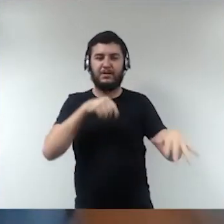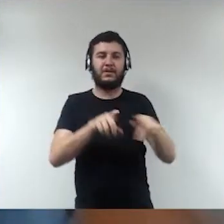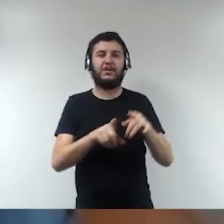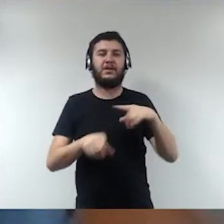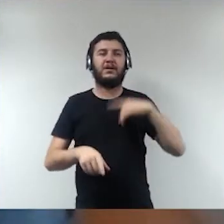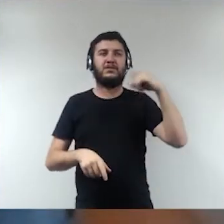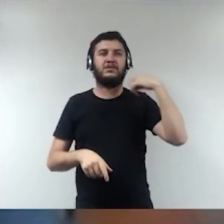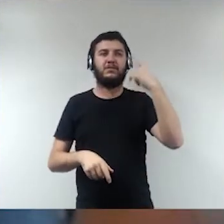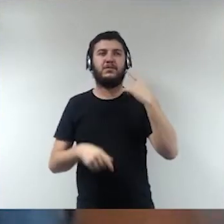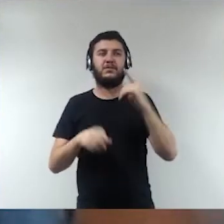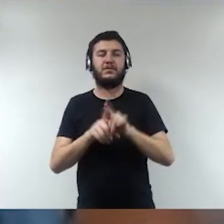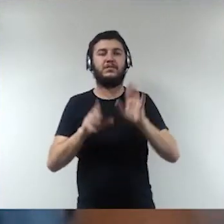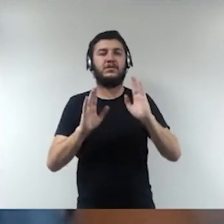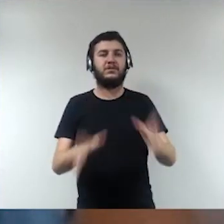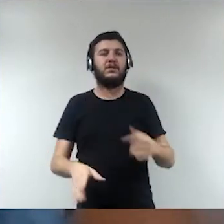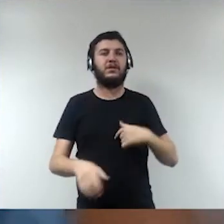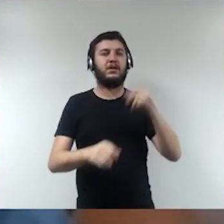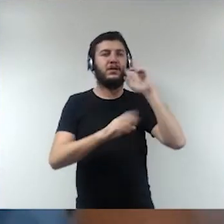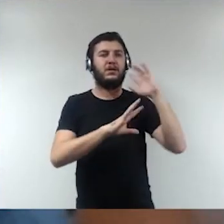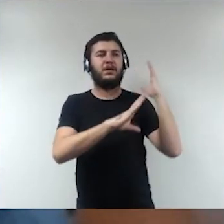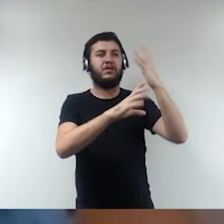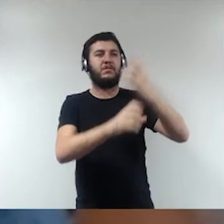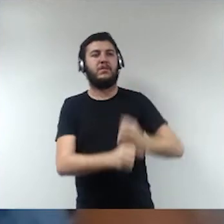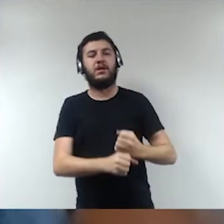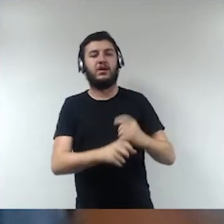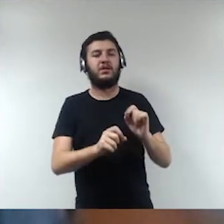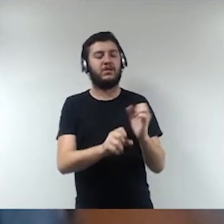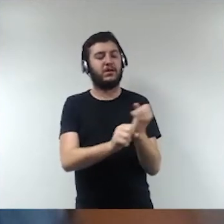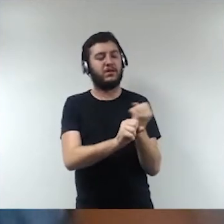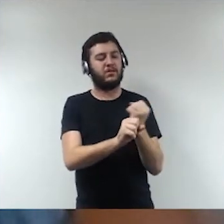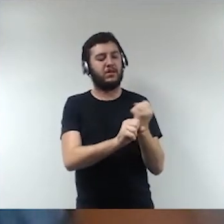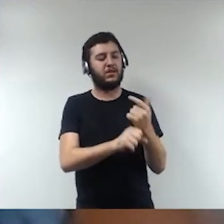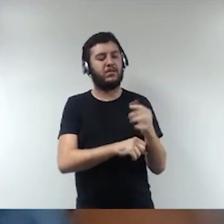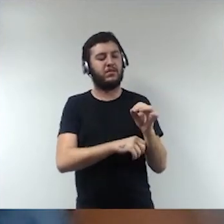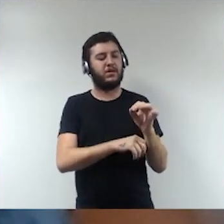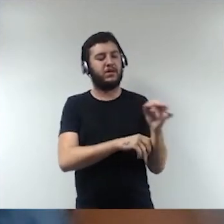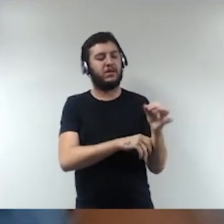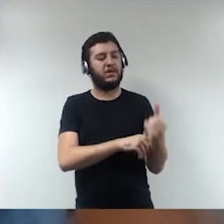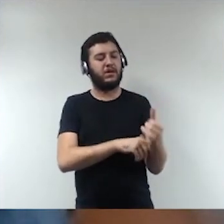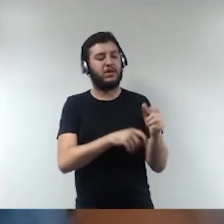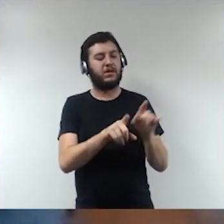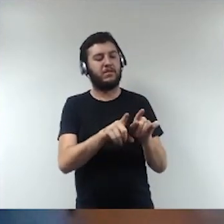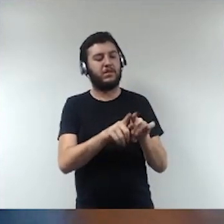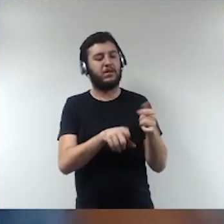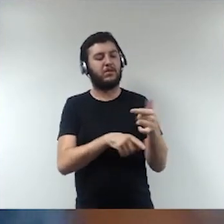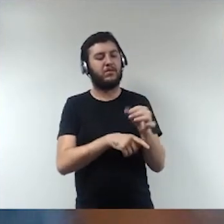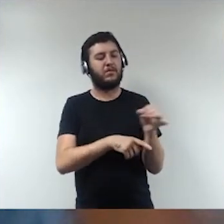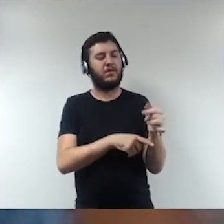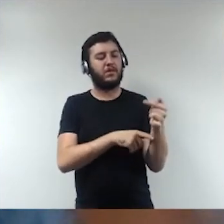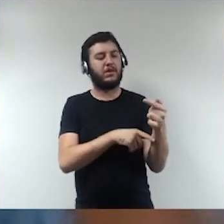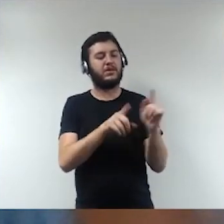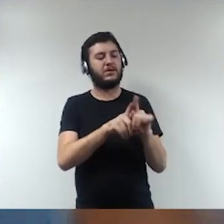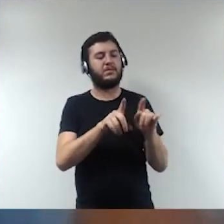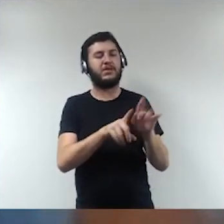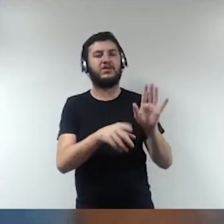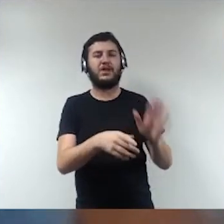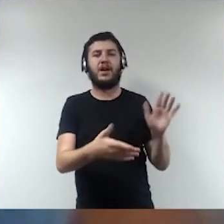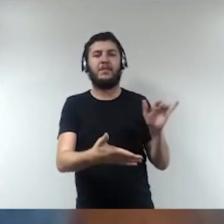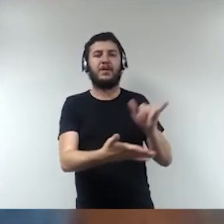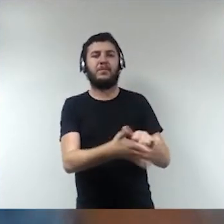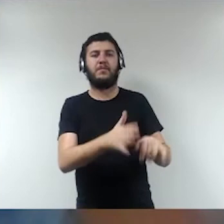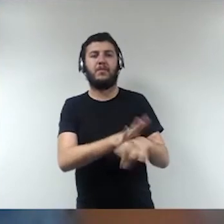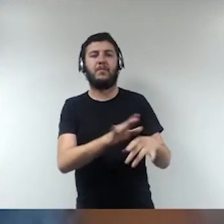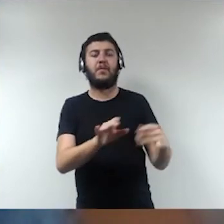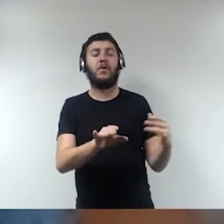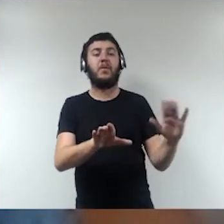fez lembrar dos idos de 2006, 2007, com a implantação do processo judicial eletrônico, né? Porque eu participei